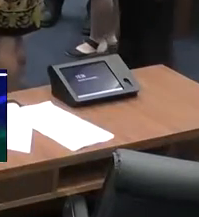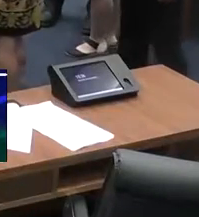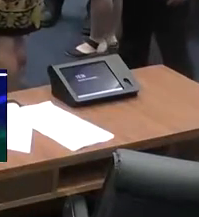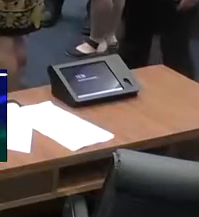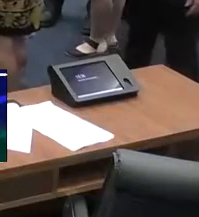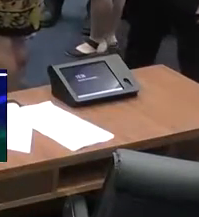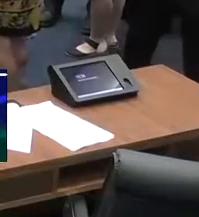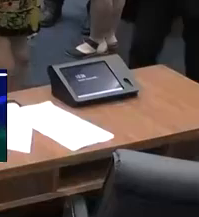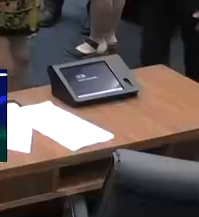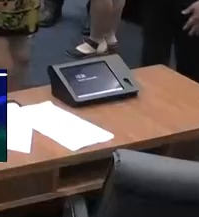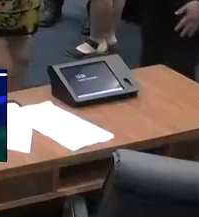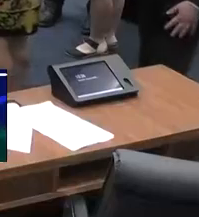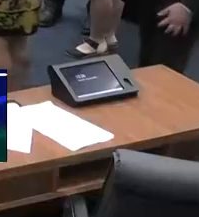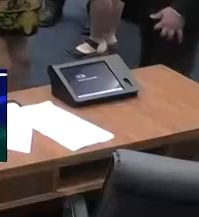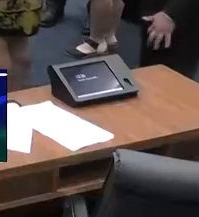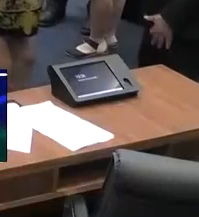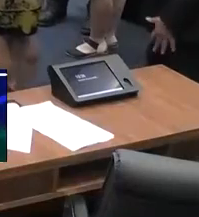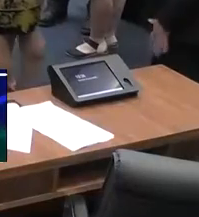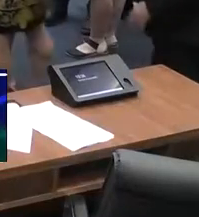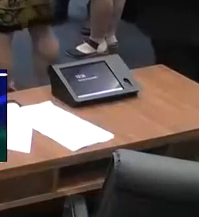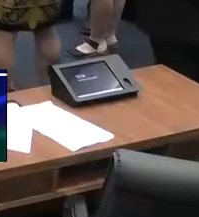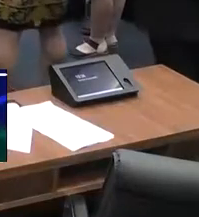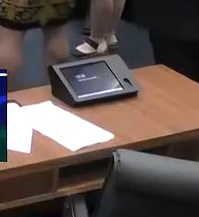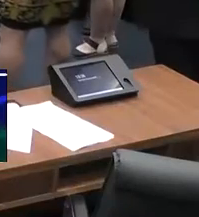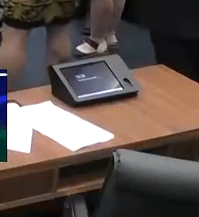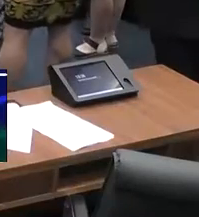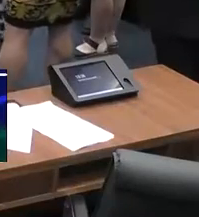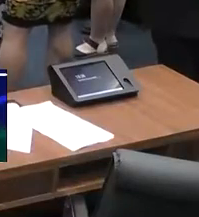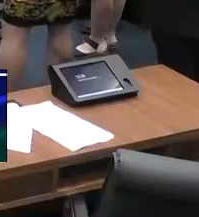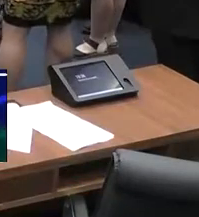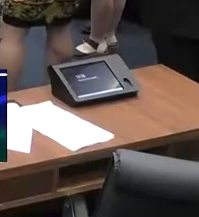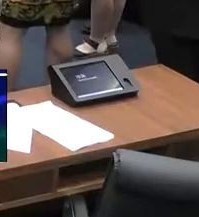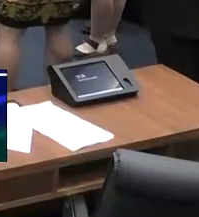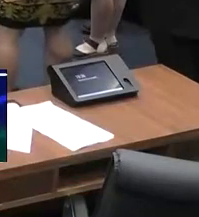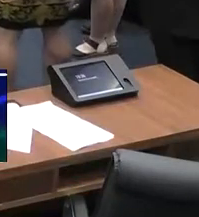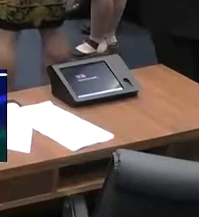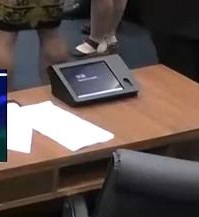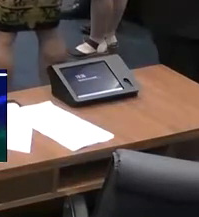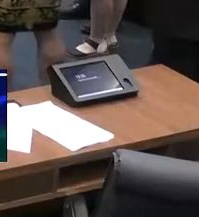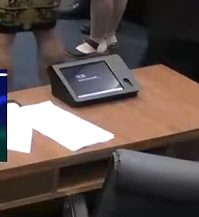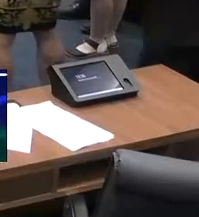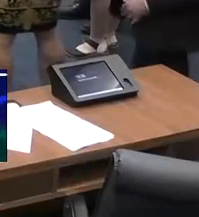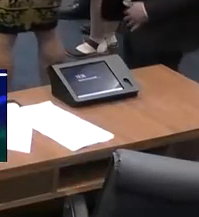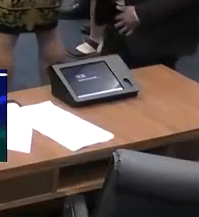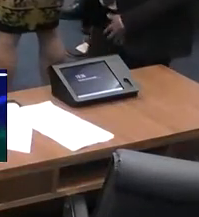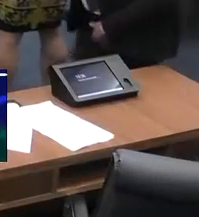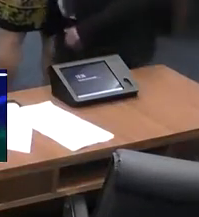Thank you.